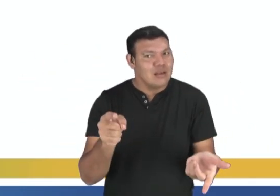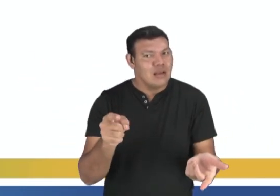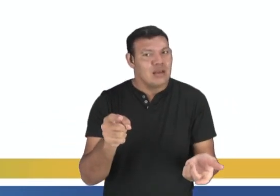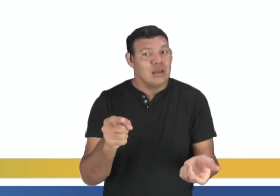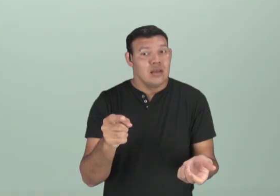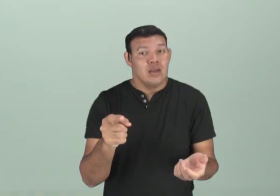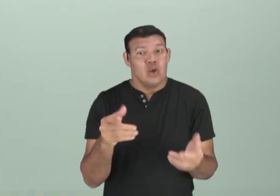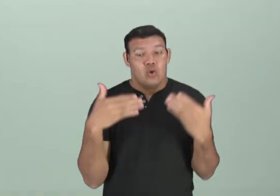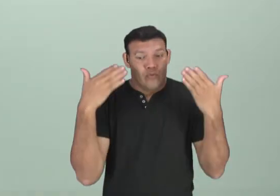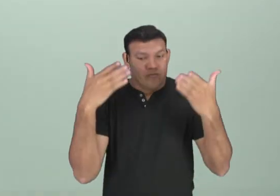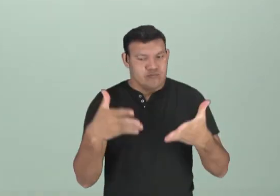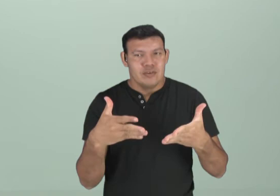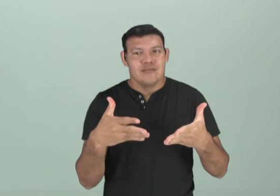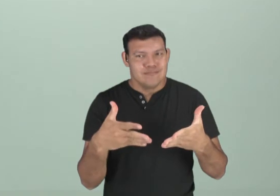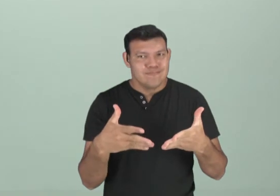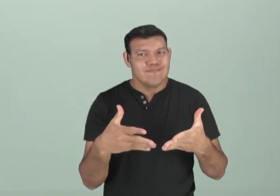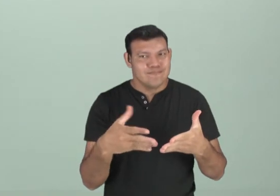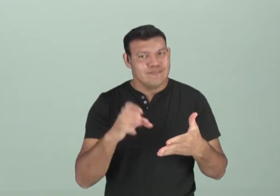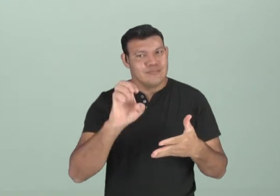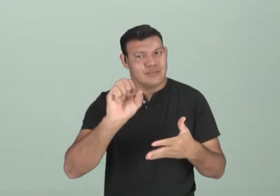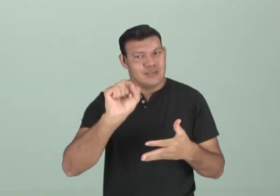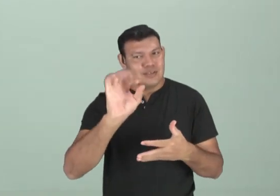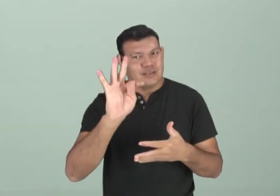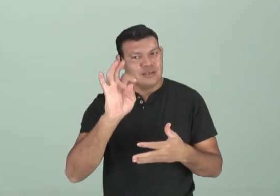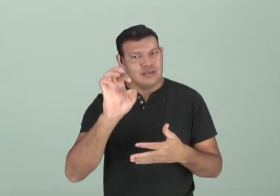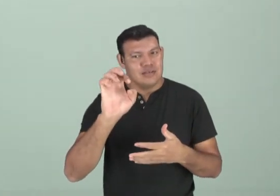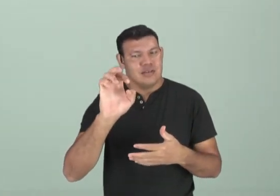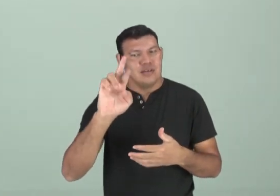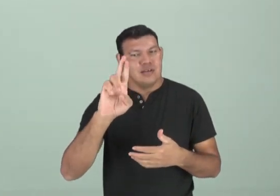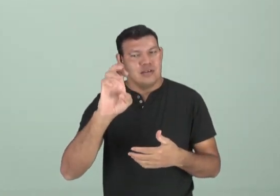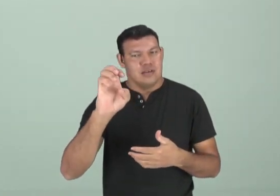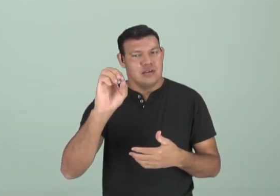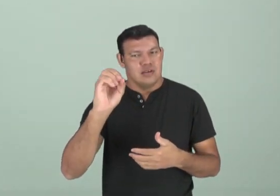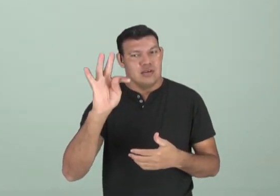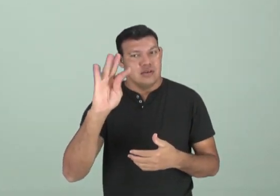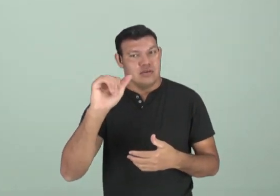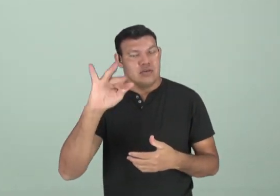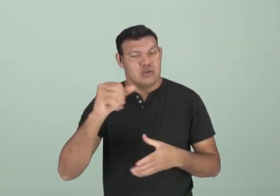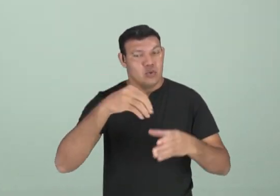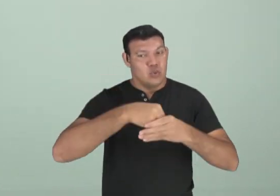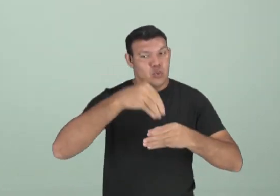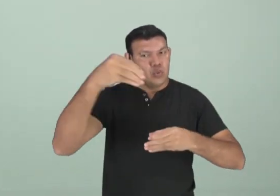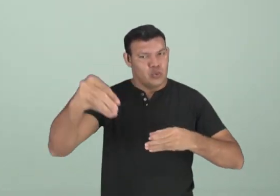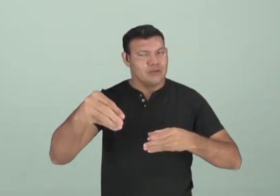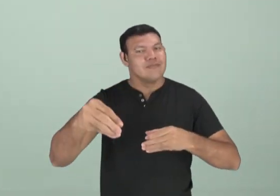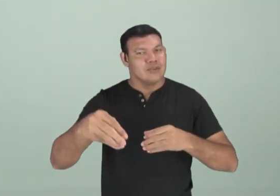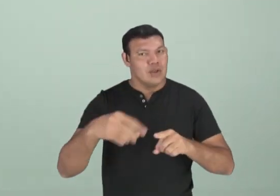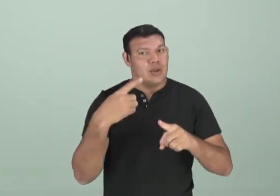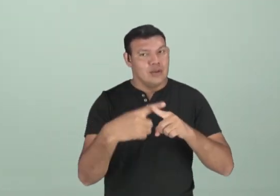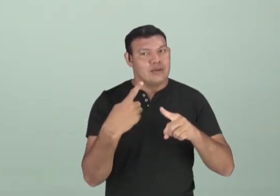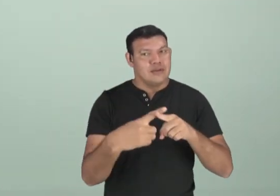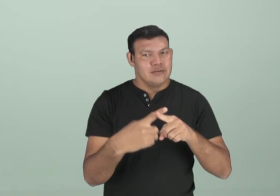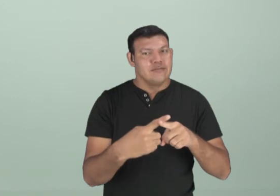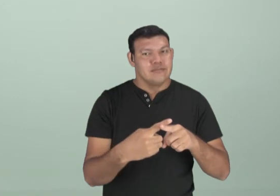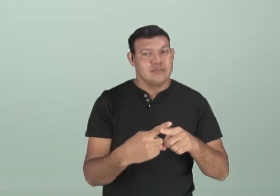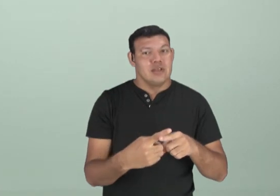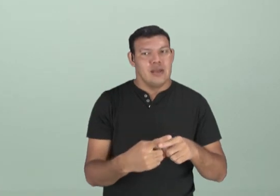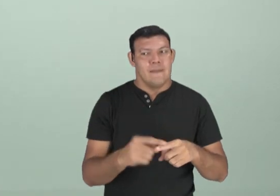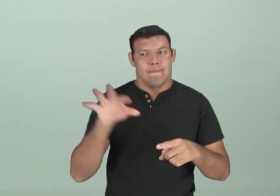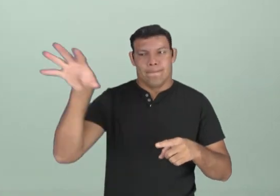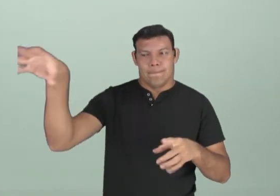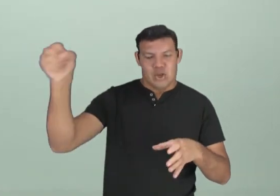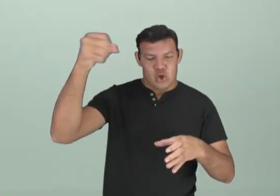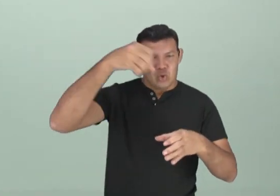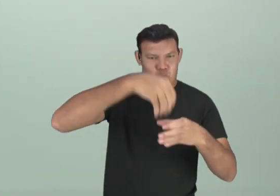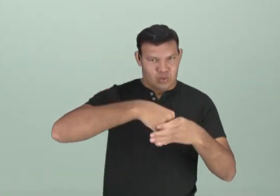está abordando ali um estereótipo. Então, é sair dessa caixinha. Ok? O estereótipo é colocar dentro dessa